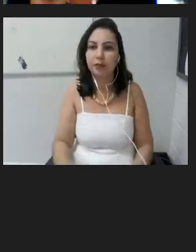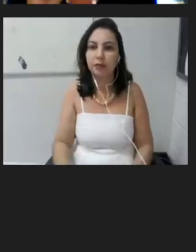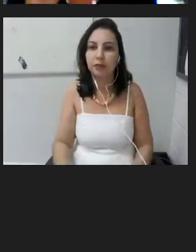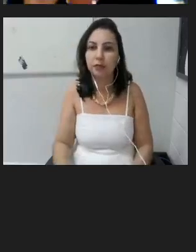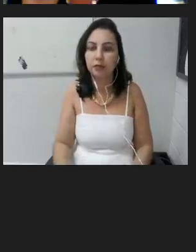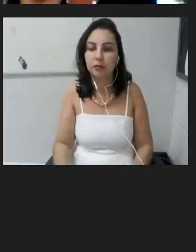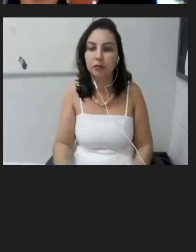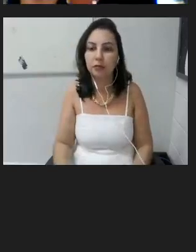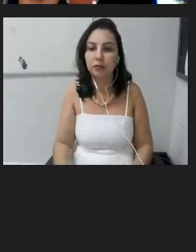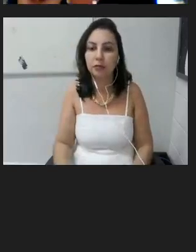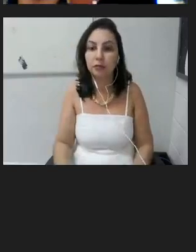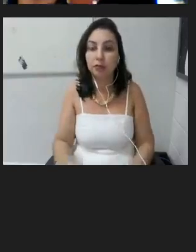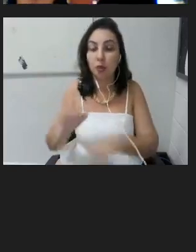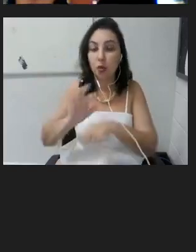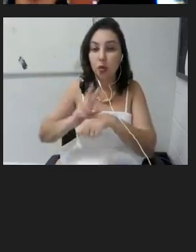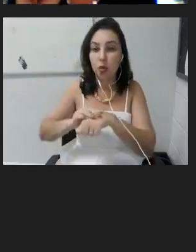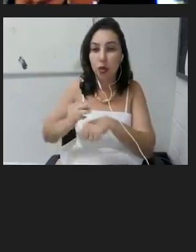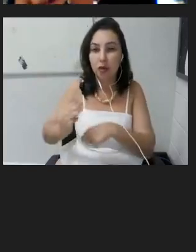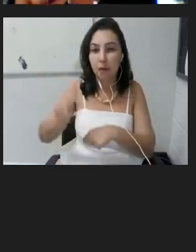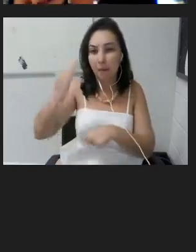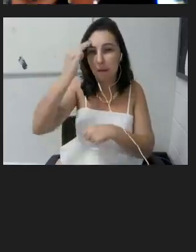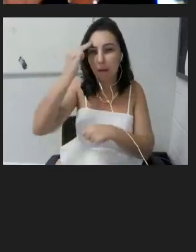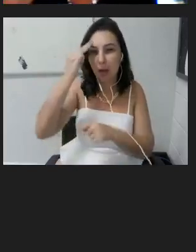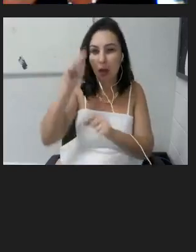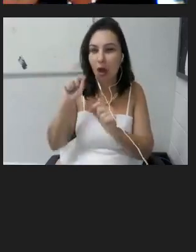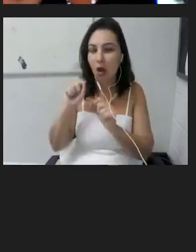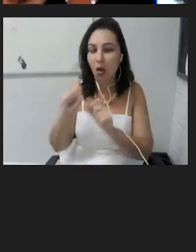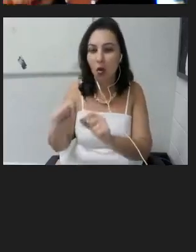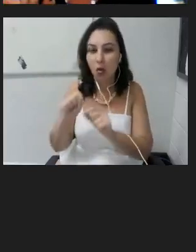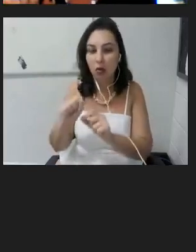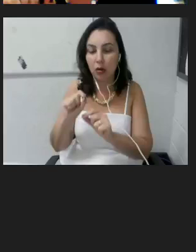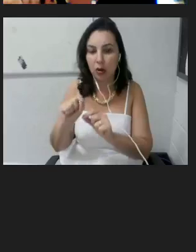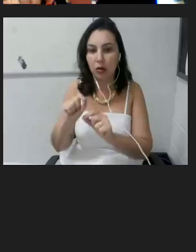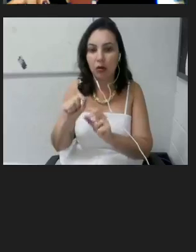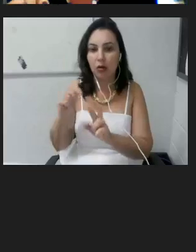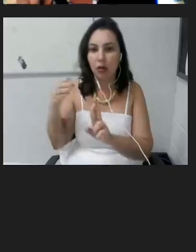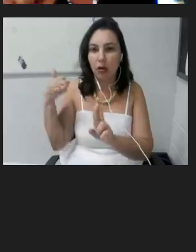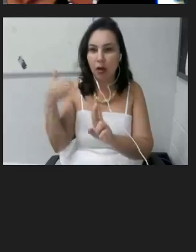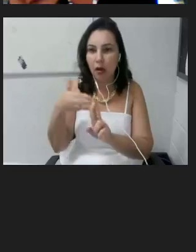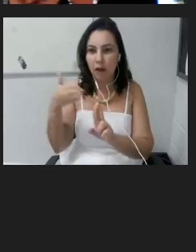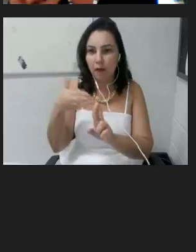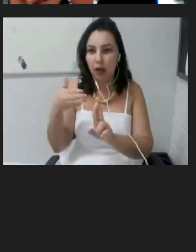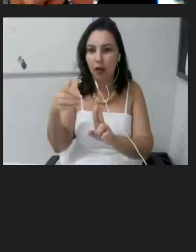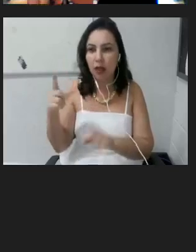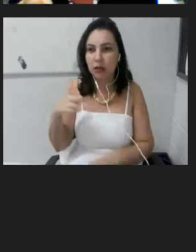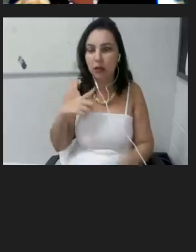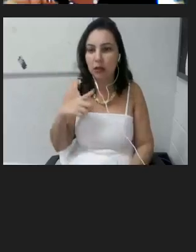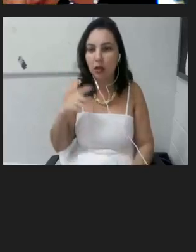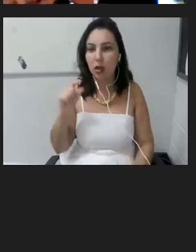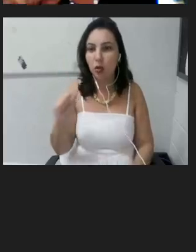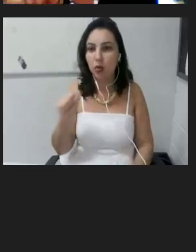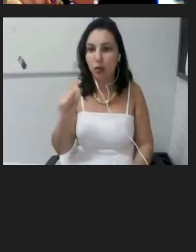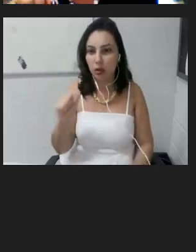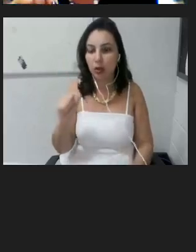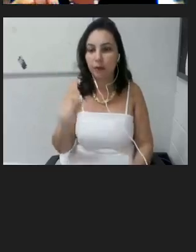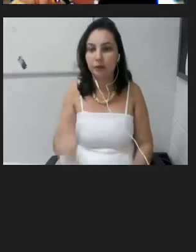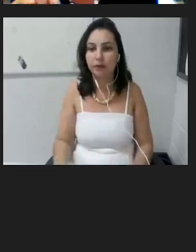a gente tem que usar como referência o manual de